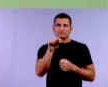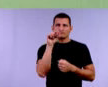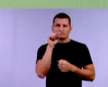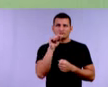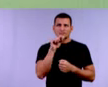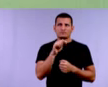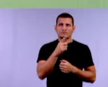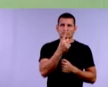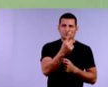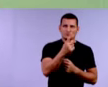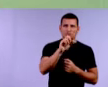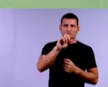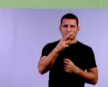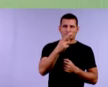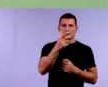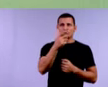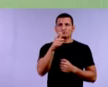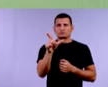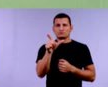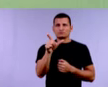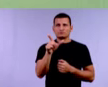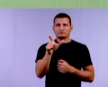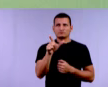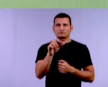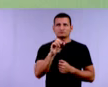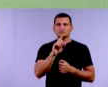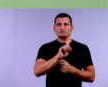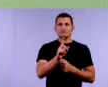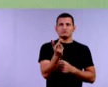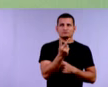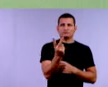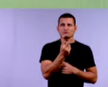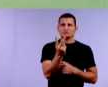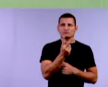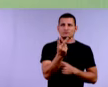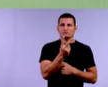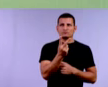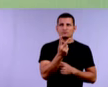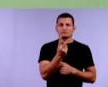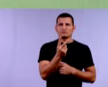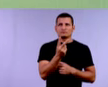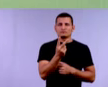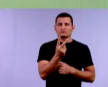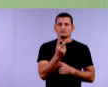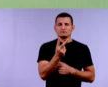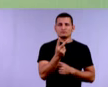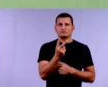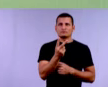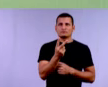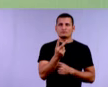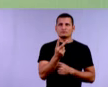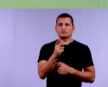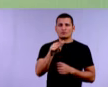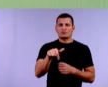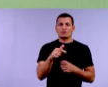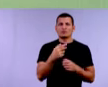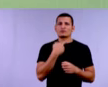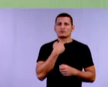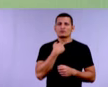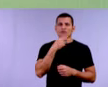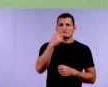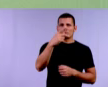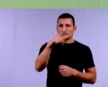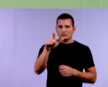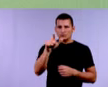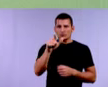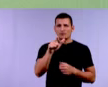outra. Opção acabará por prevalecer. Não serão as duas que vão prevalecer, Não. só Então, uma. por isso que não pode ser no plural. Nenhuma,